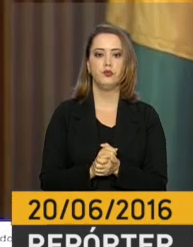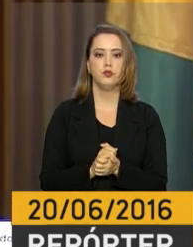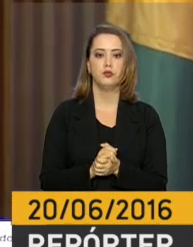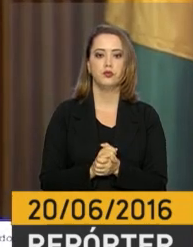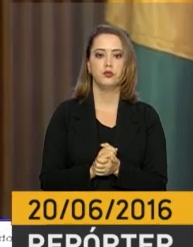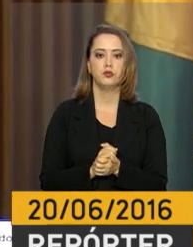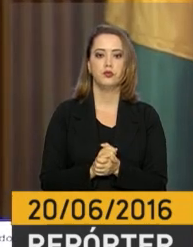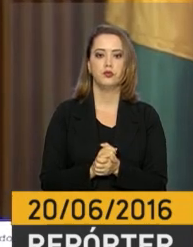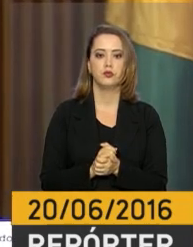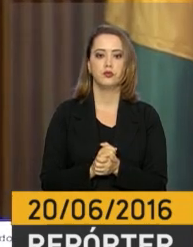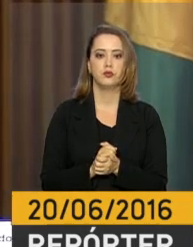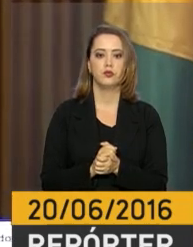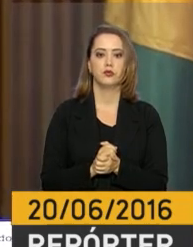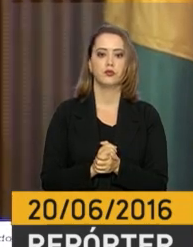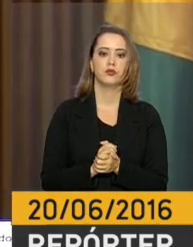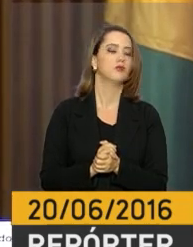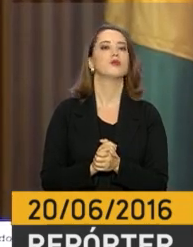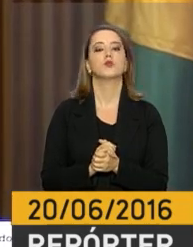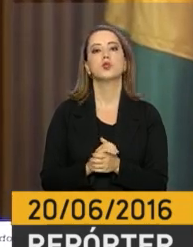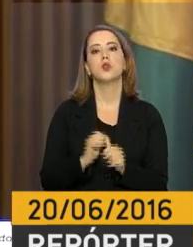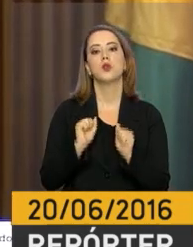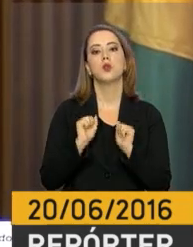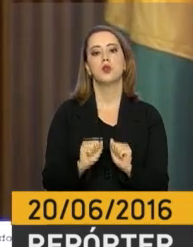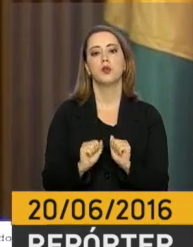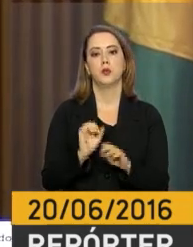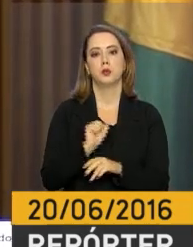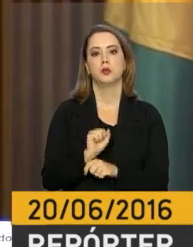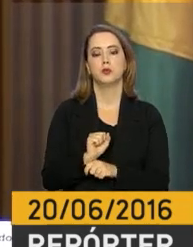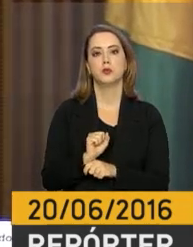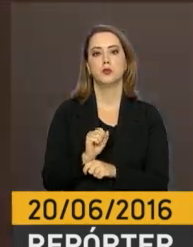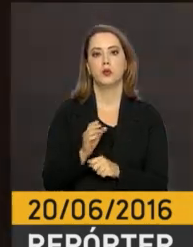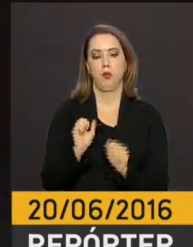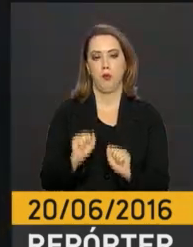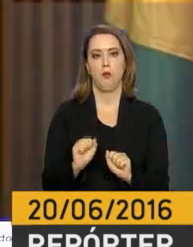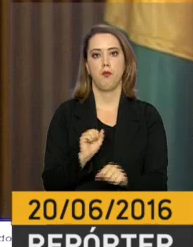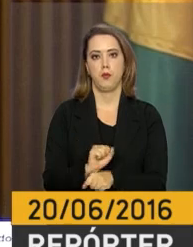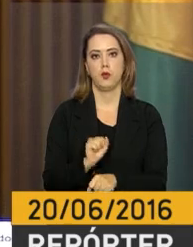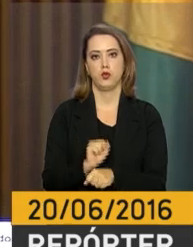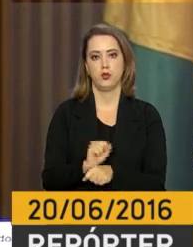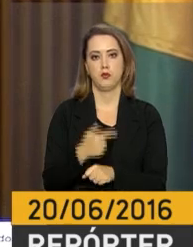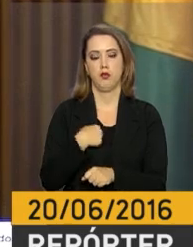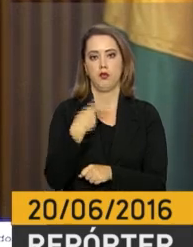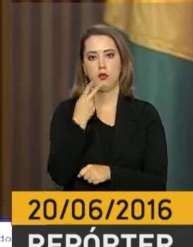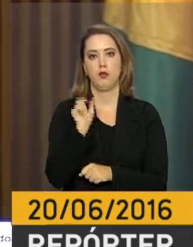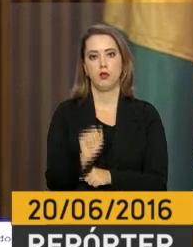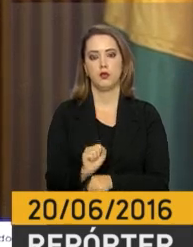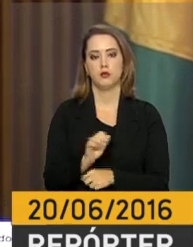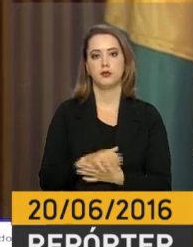Tesouro acho que podem ficar enquanto eu tô falando viu pode ficar pode